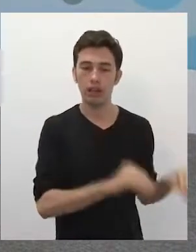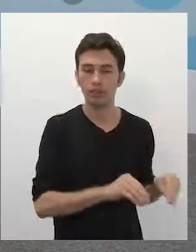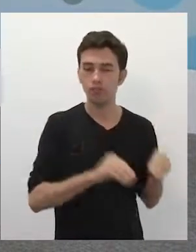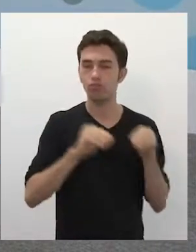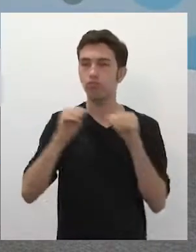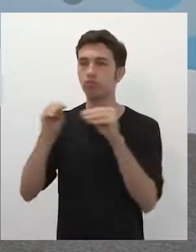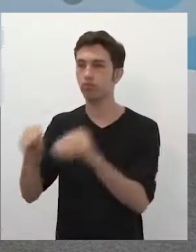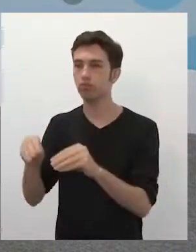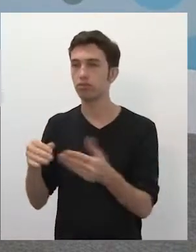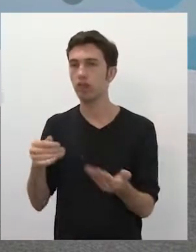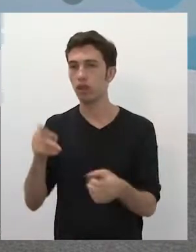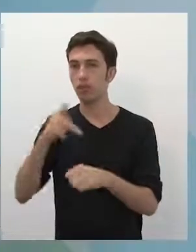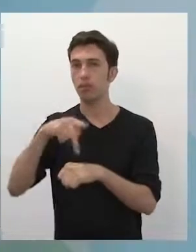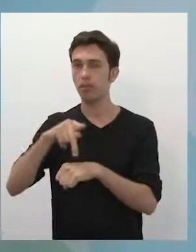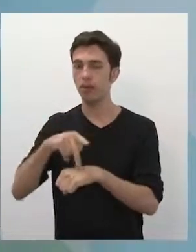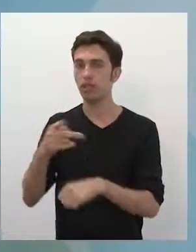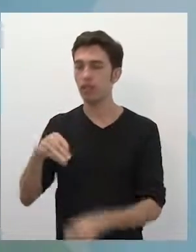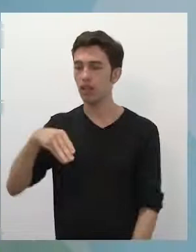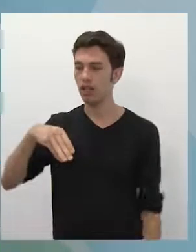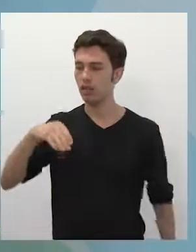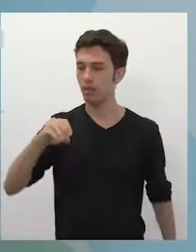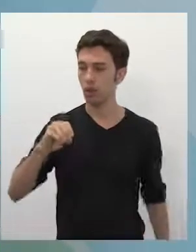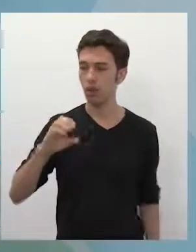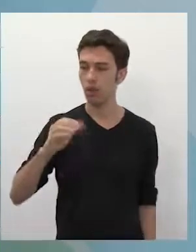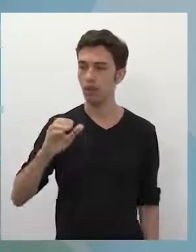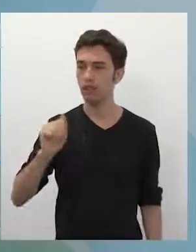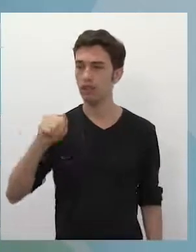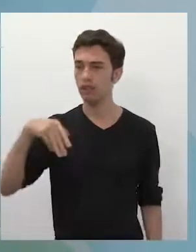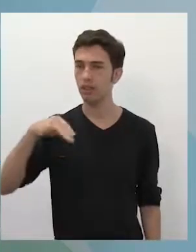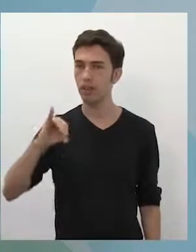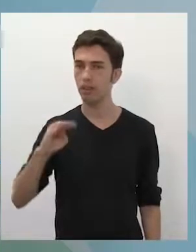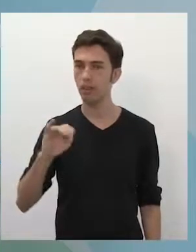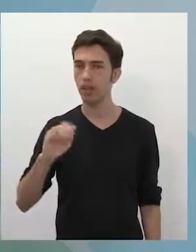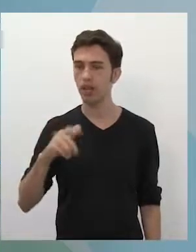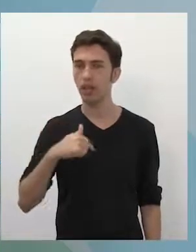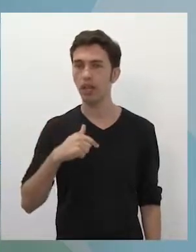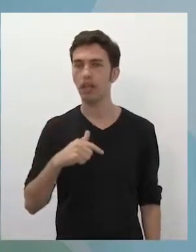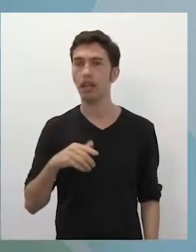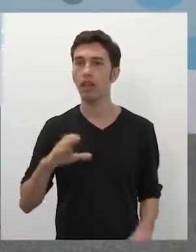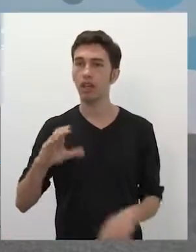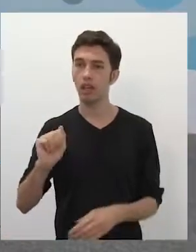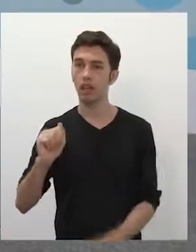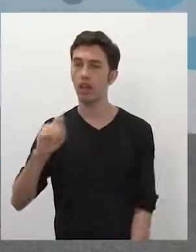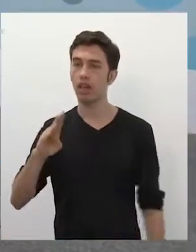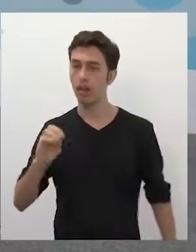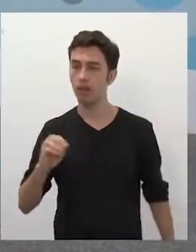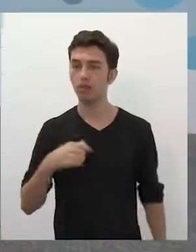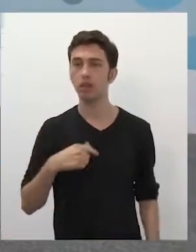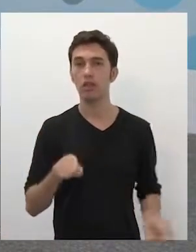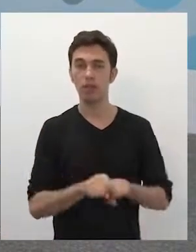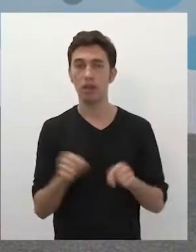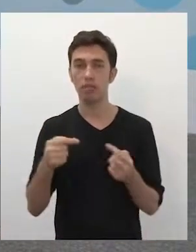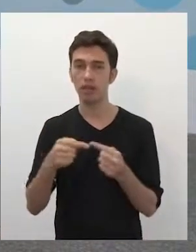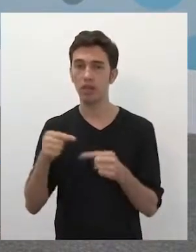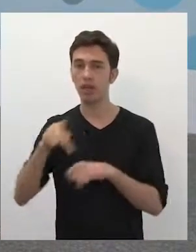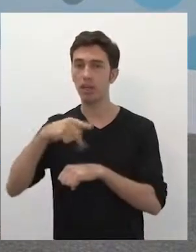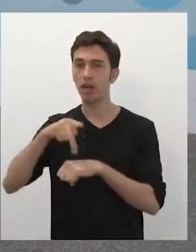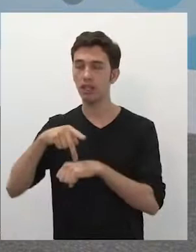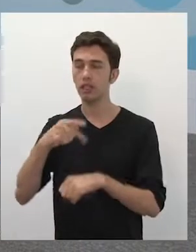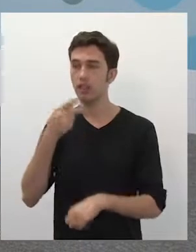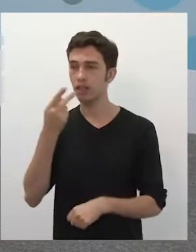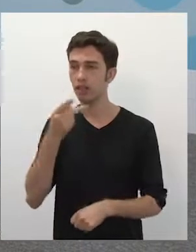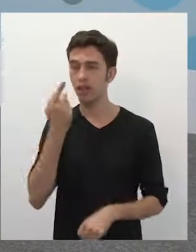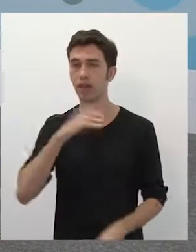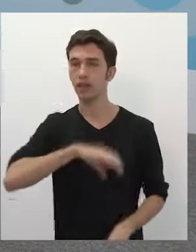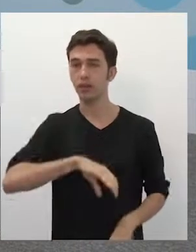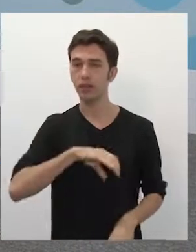falou, Moçambique, Cabo, né, os países também falando de língua portuguesa. Isso, muito bem. Então, continuando aqui. O Fundo das